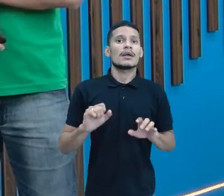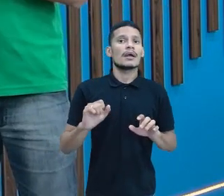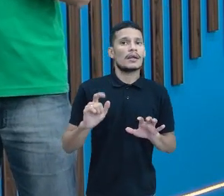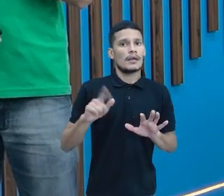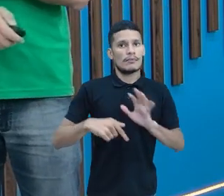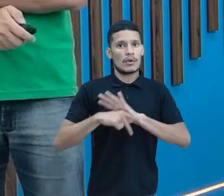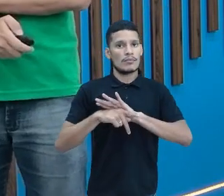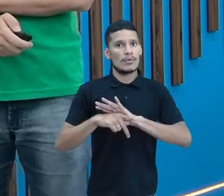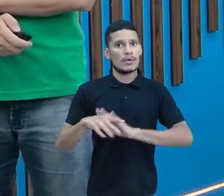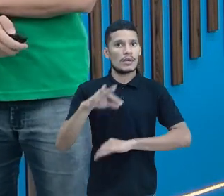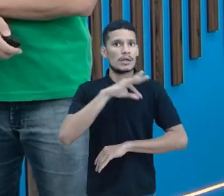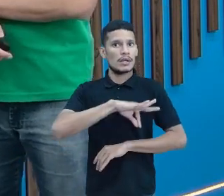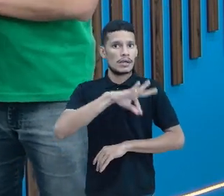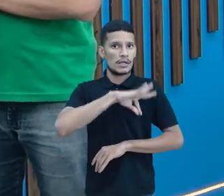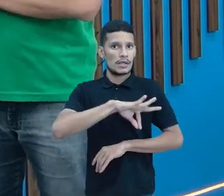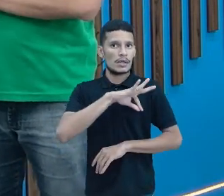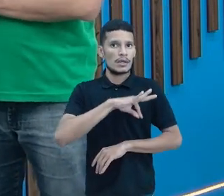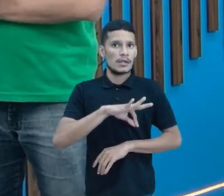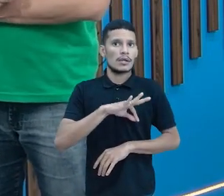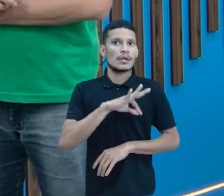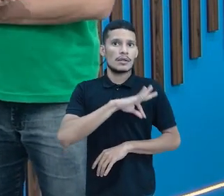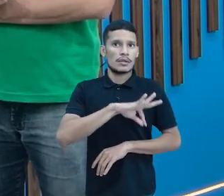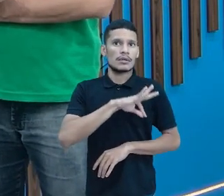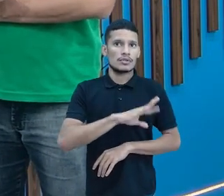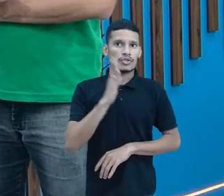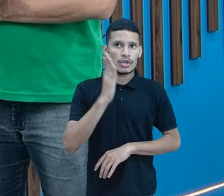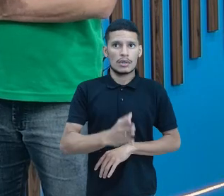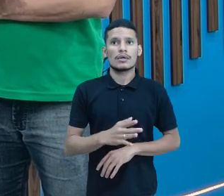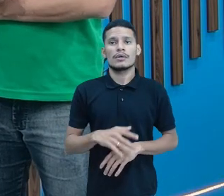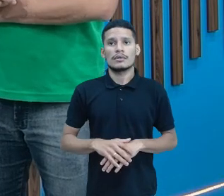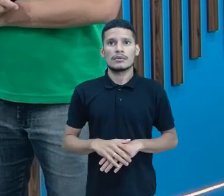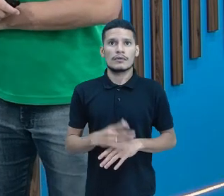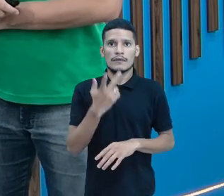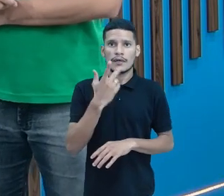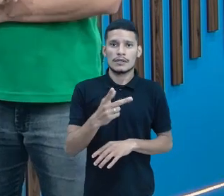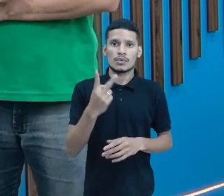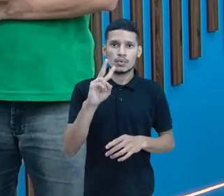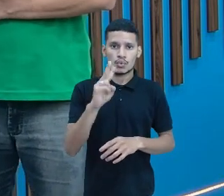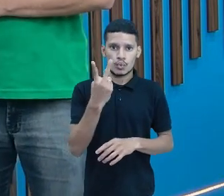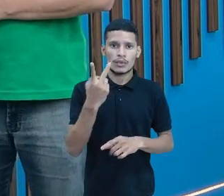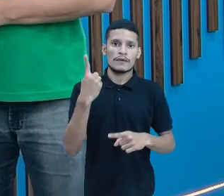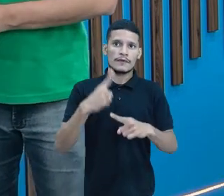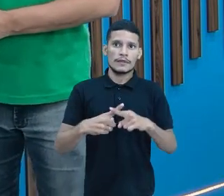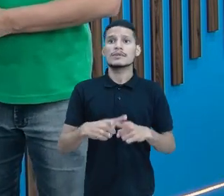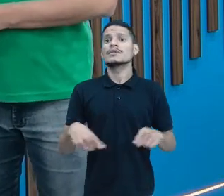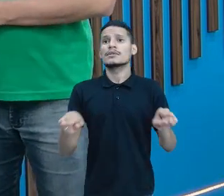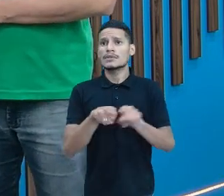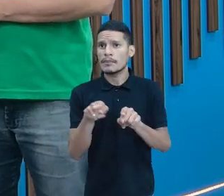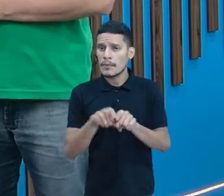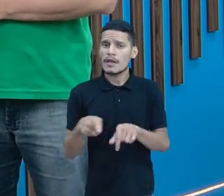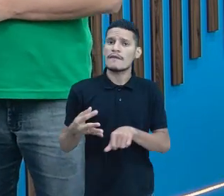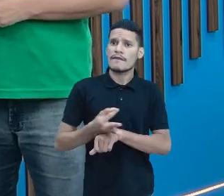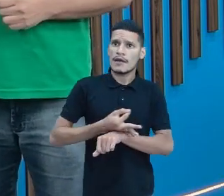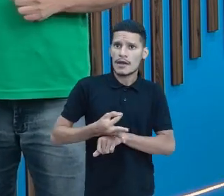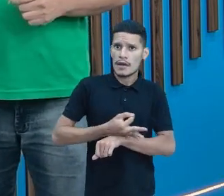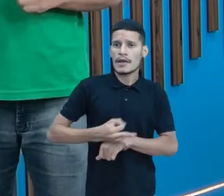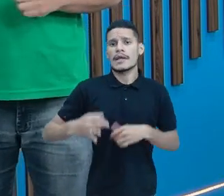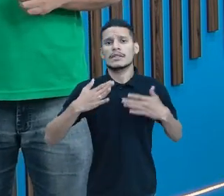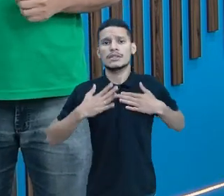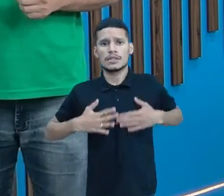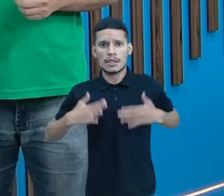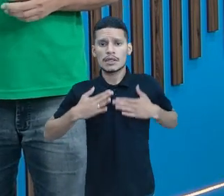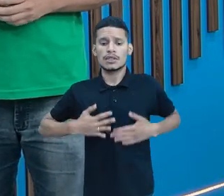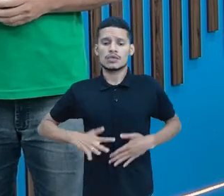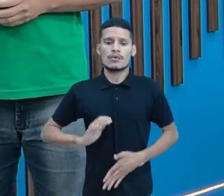viajando, deveria ter outro tópico aí, mas eu vou avançar aqui. Então, férias, descanso remunerado, o fundo